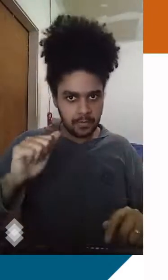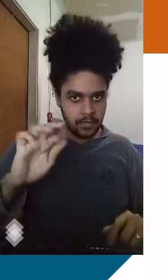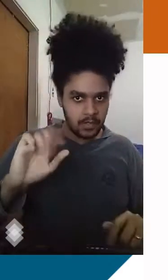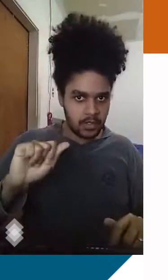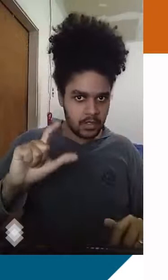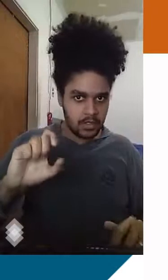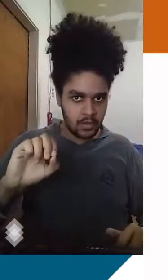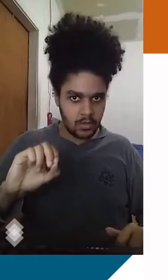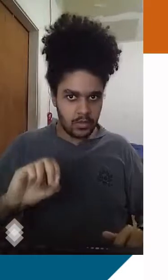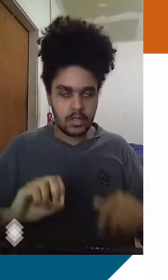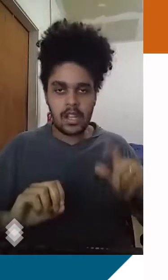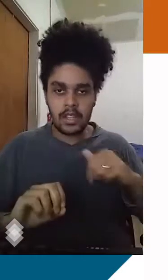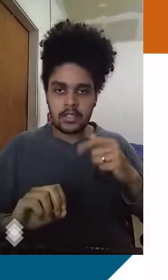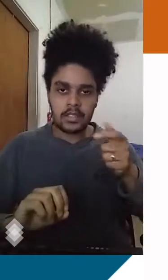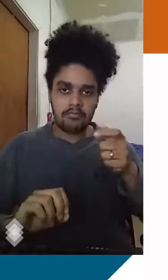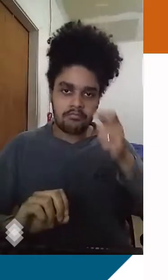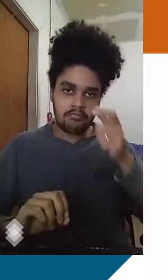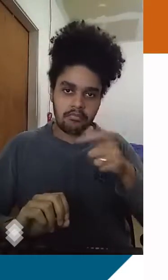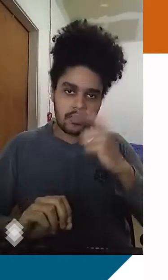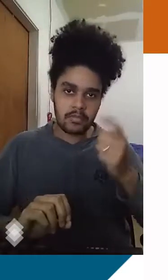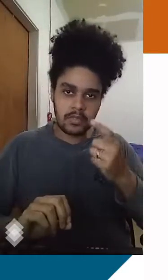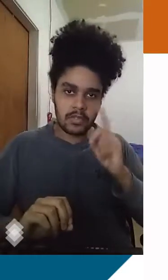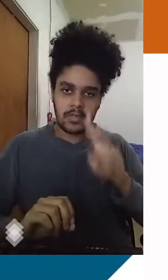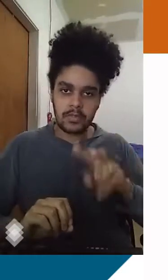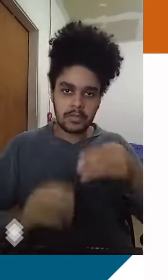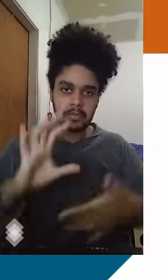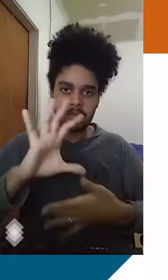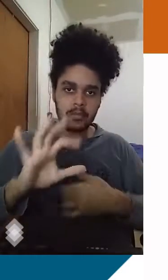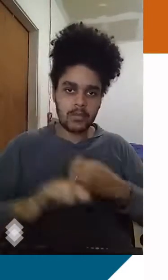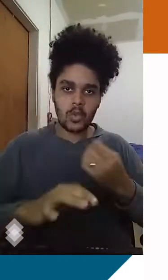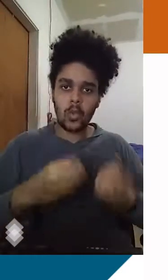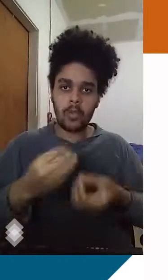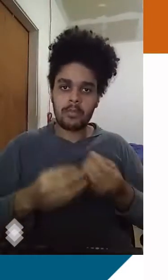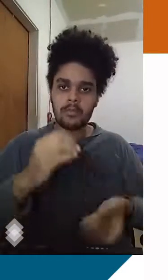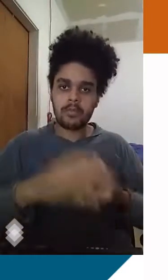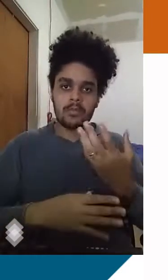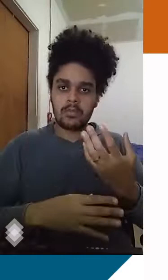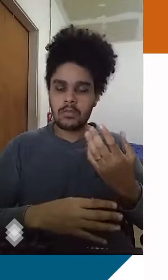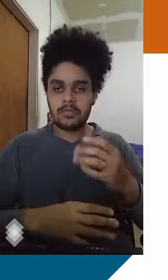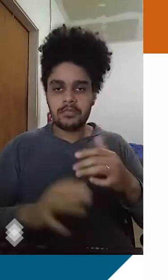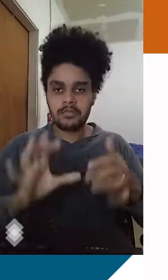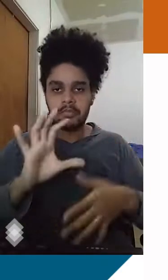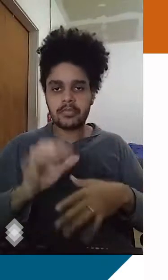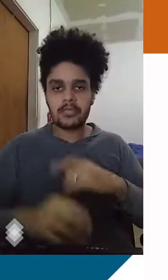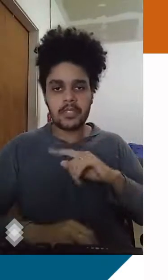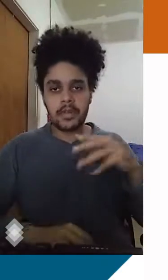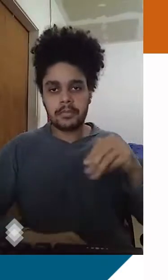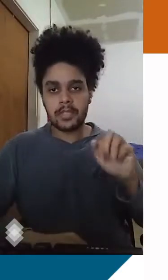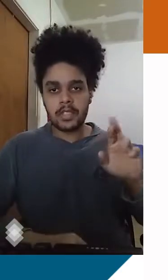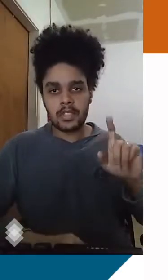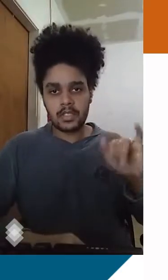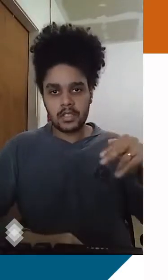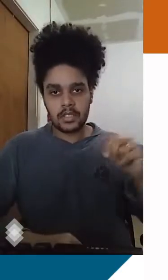o que também é super importante para a gente olhar o mapa assim e identificar o tipo de projeção que originou o mapa. Os